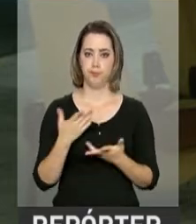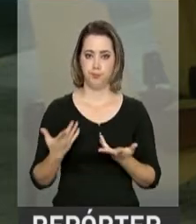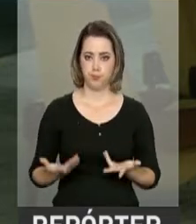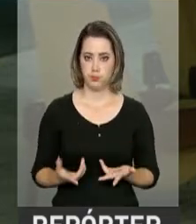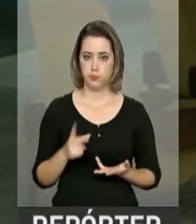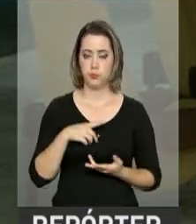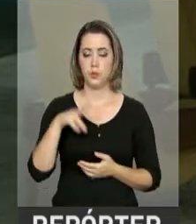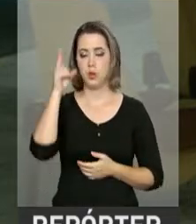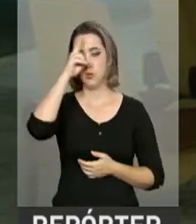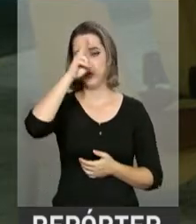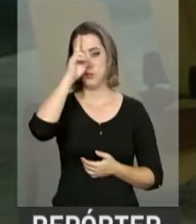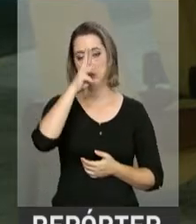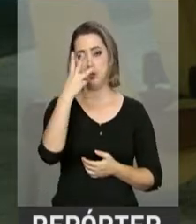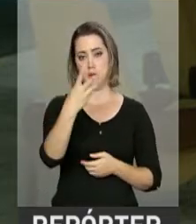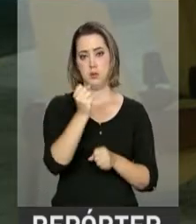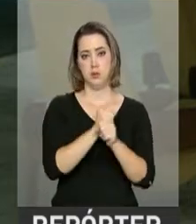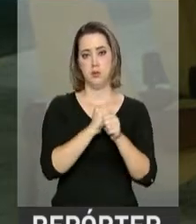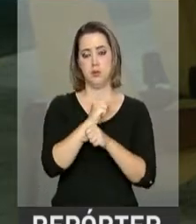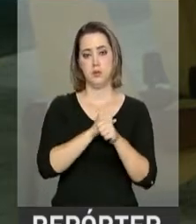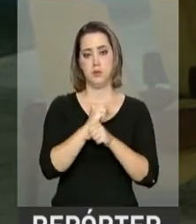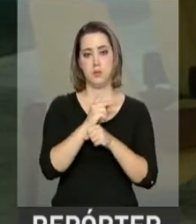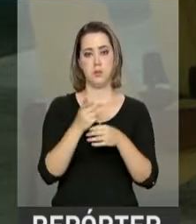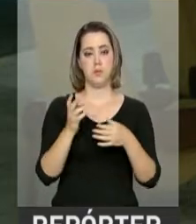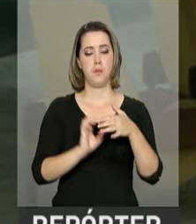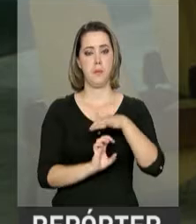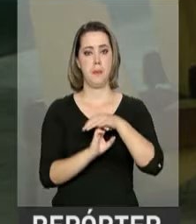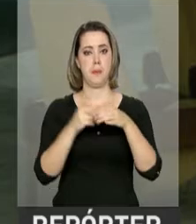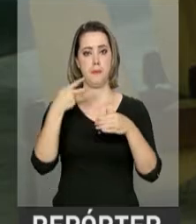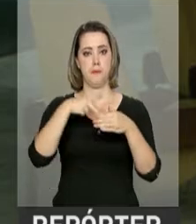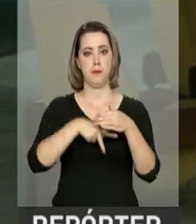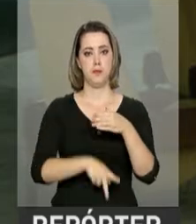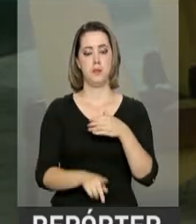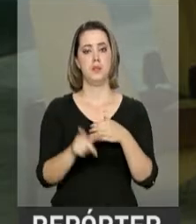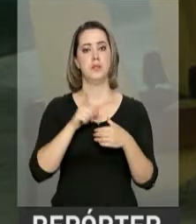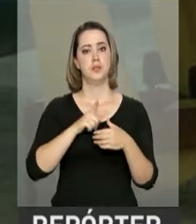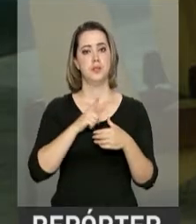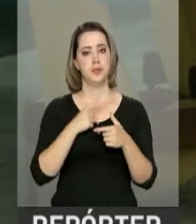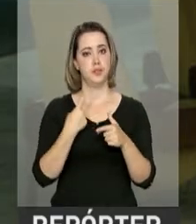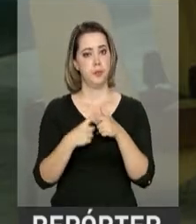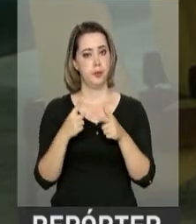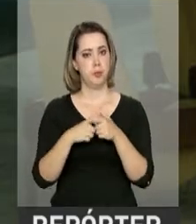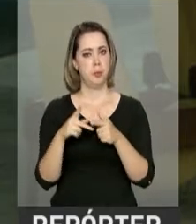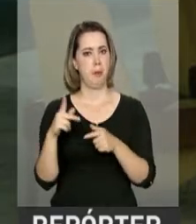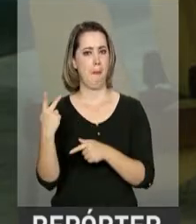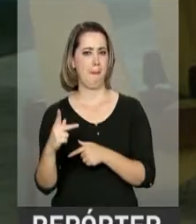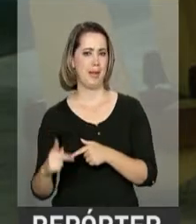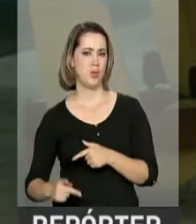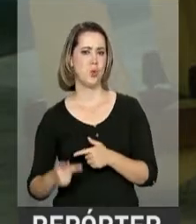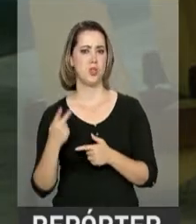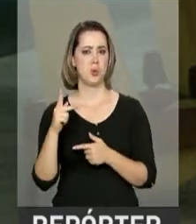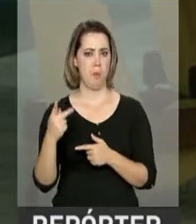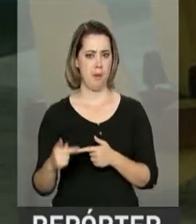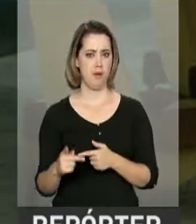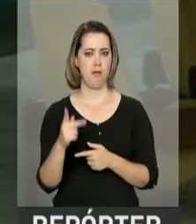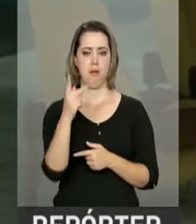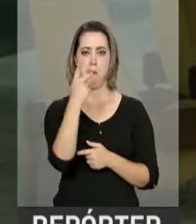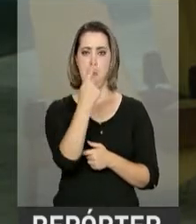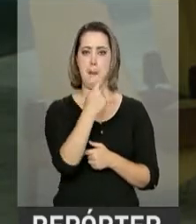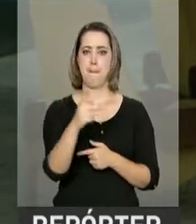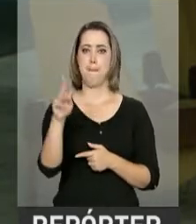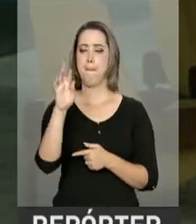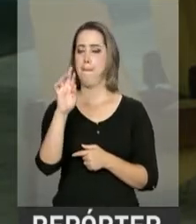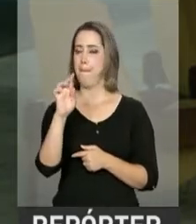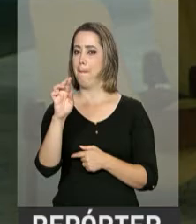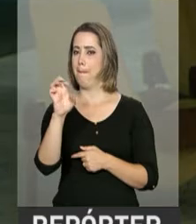que nos últimos três anos a petrobras teve prejuízos no ano passado por exemplo os prejuízos computados pela